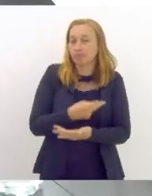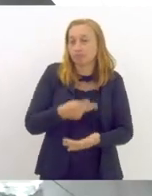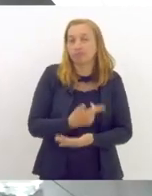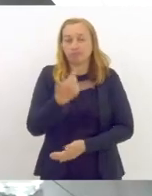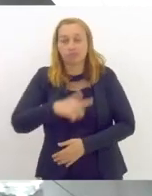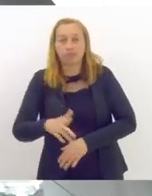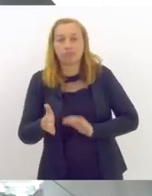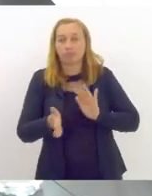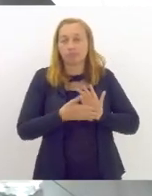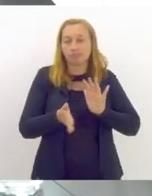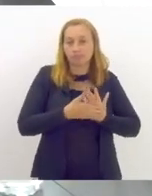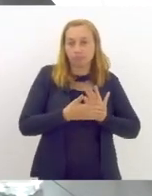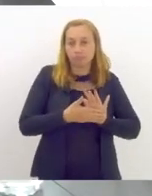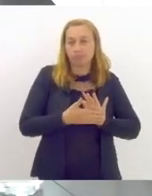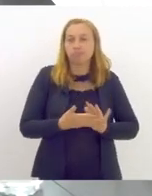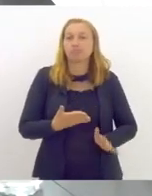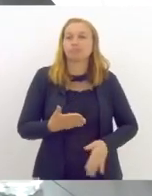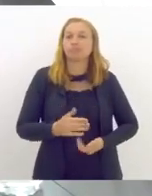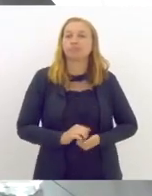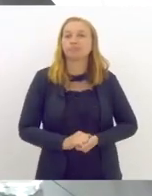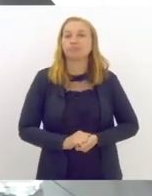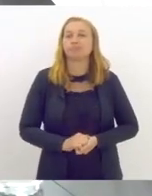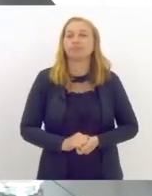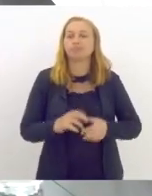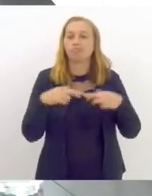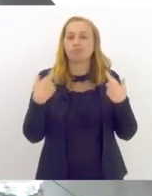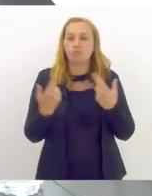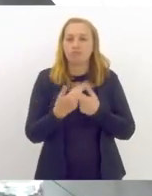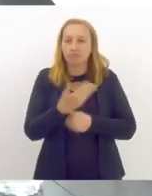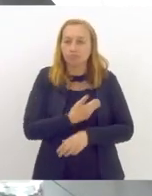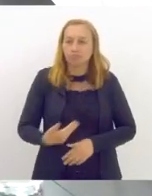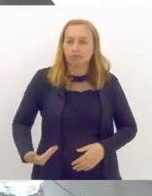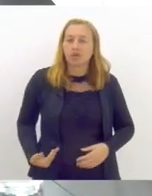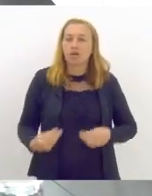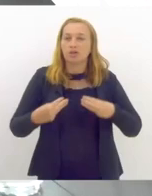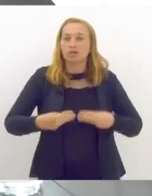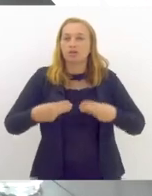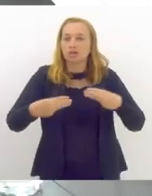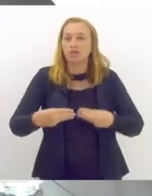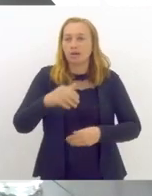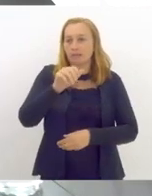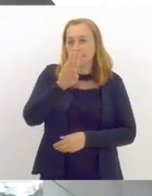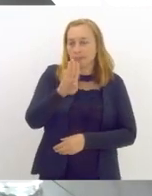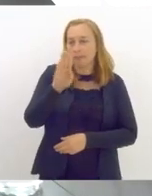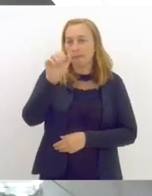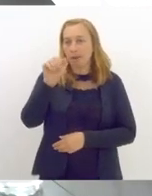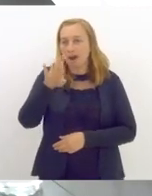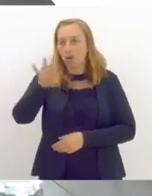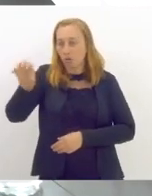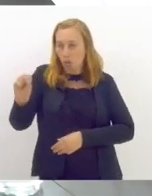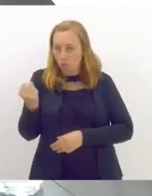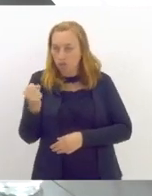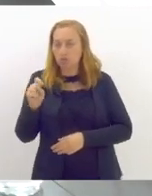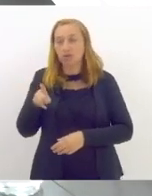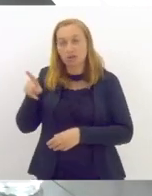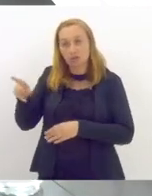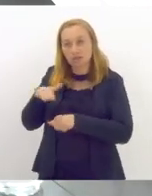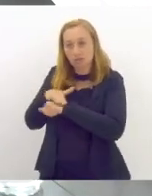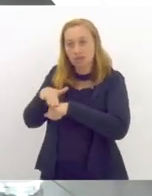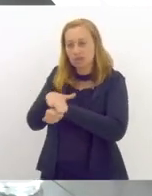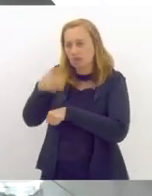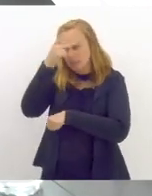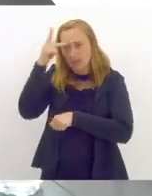propor como uma emerge da gente propor uma audiência com o ministro Barroso a gente lá conversar com ele ele é uma pessoa muito